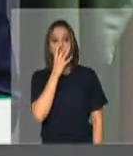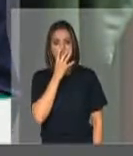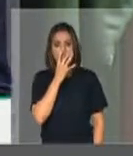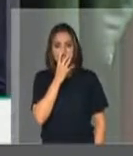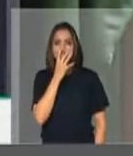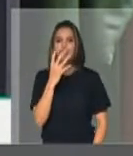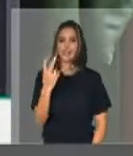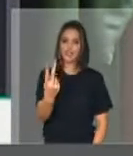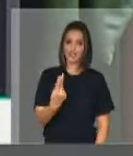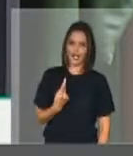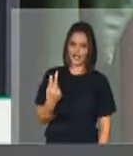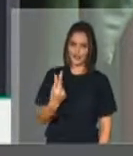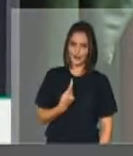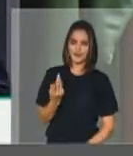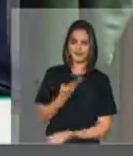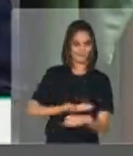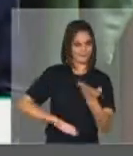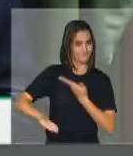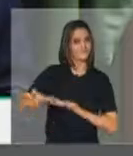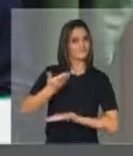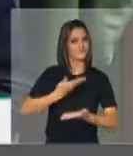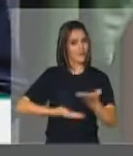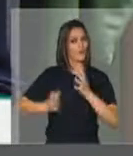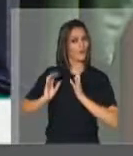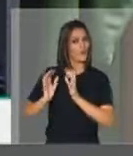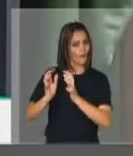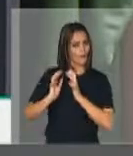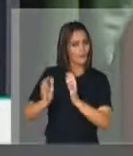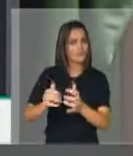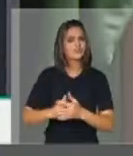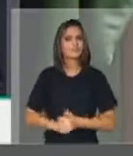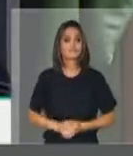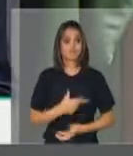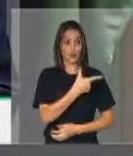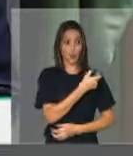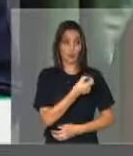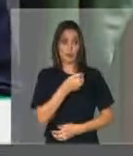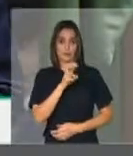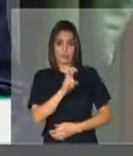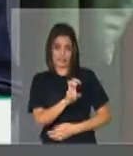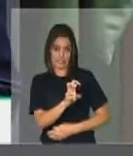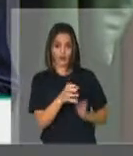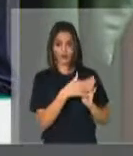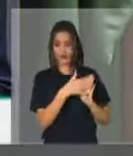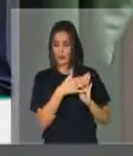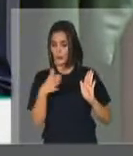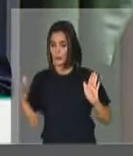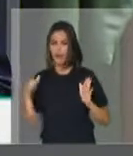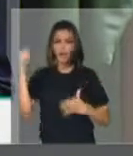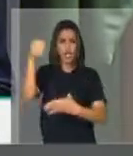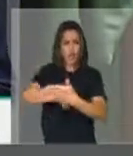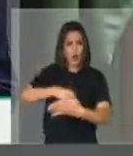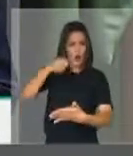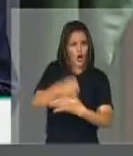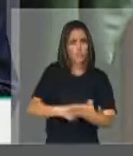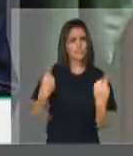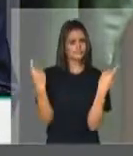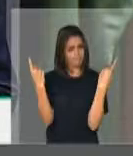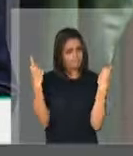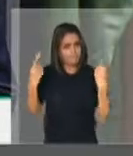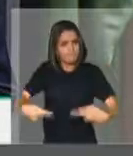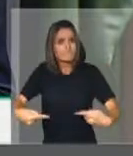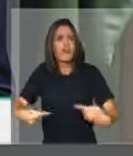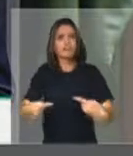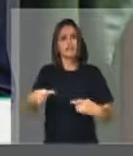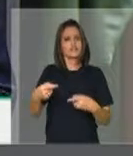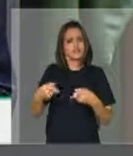maior convivência. Depois disso, vieram muitas batalhas, batalhas comuns. Estávamos sempre